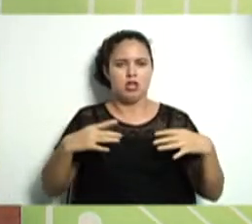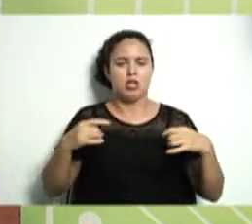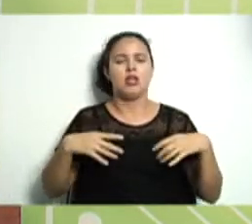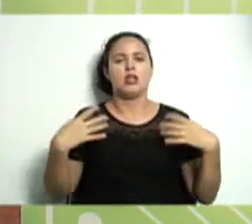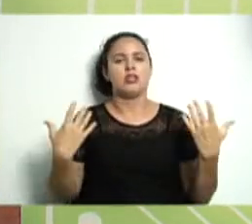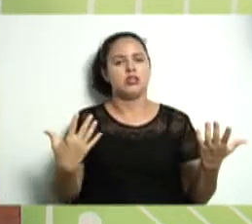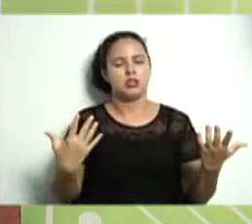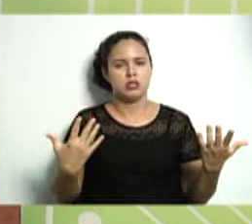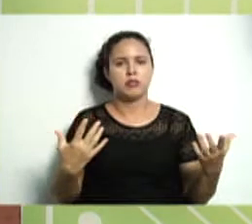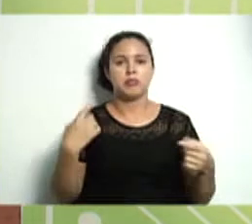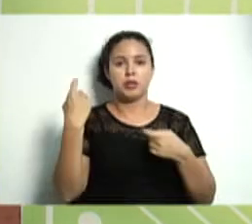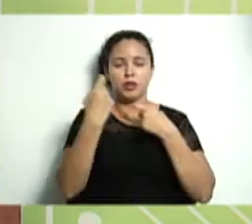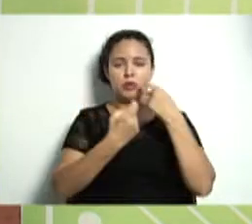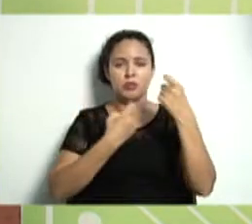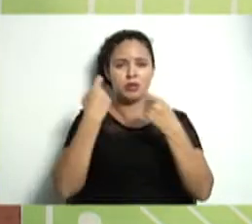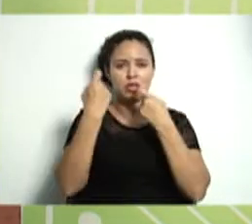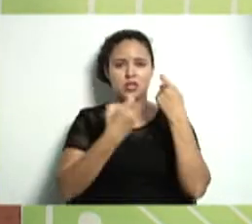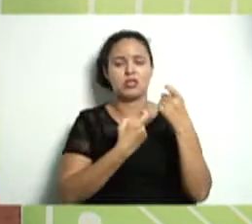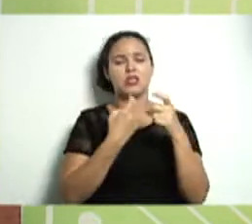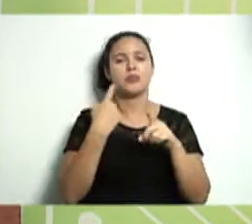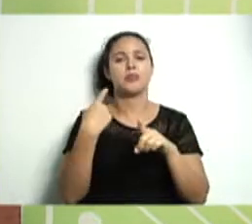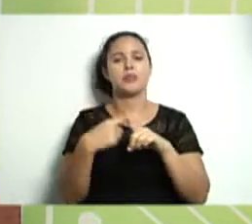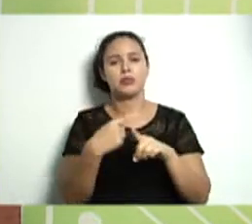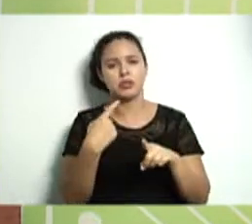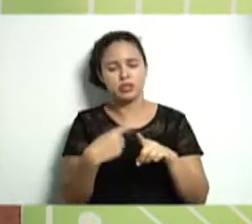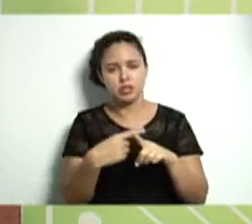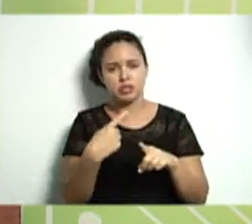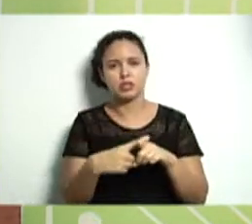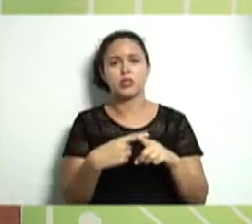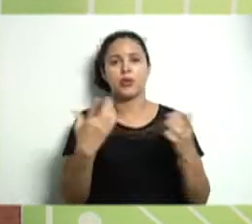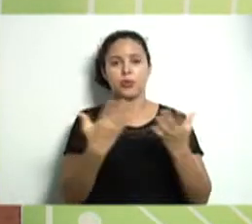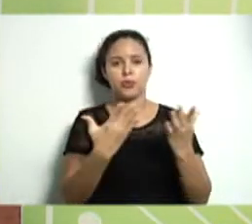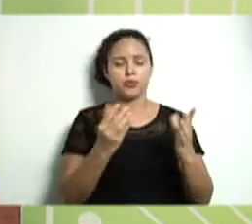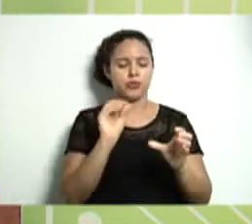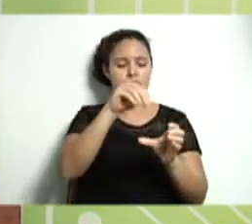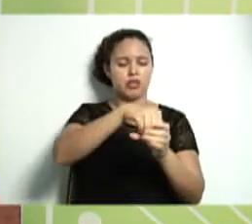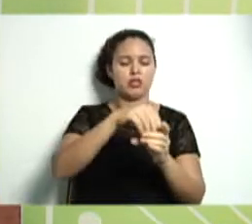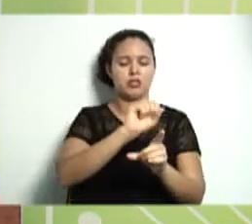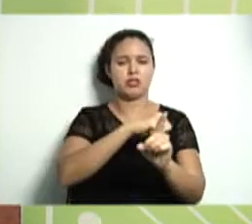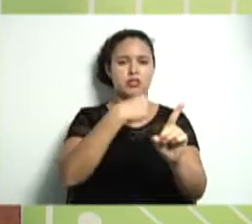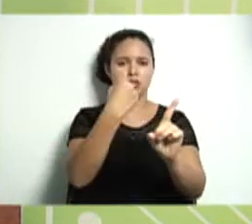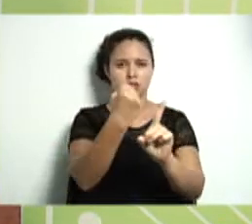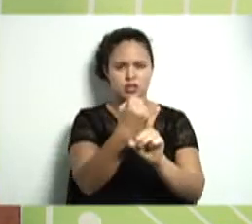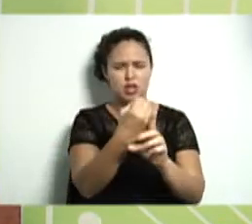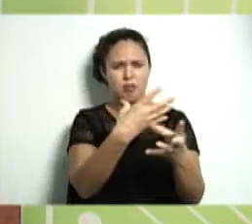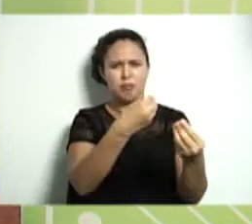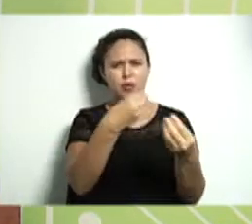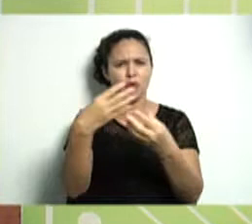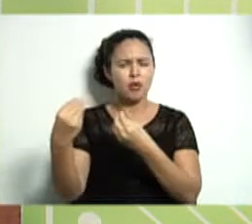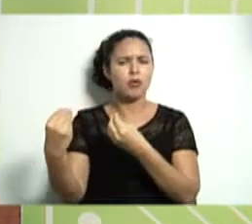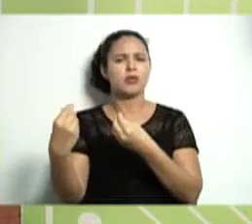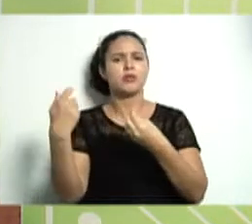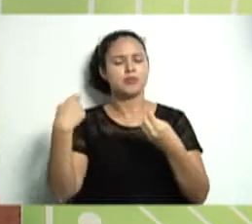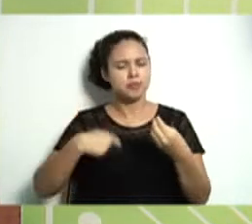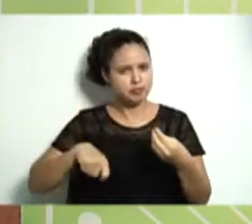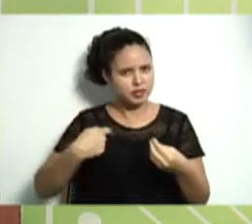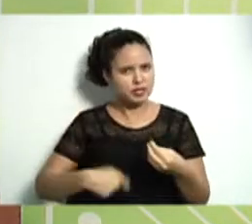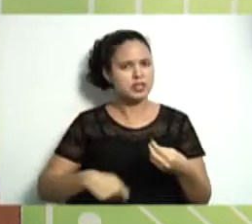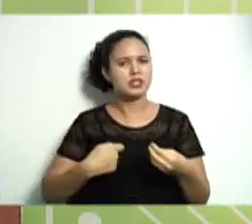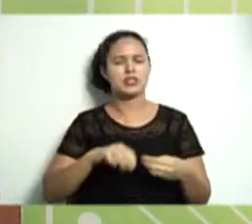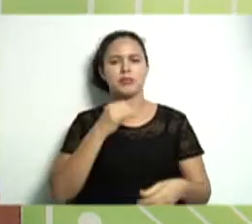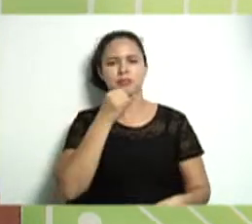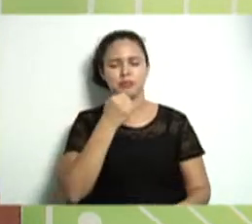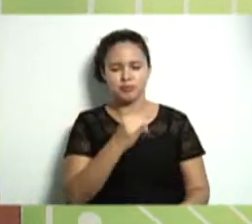alteradas, porque hoje várias coisas na nossa sociedade a gente não pode fazer sem o uso da